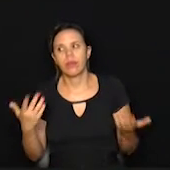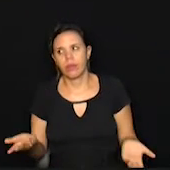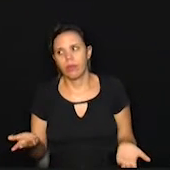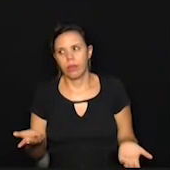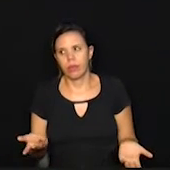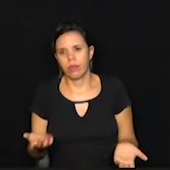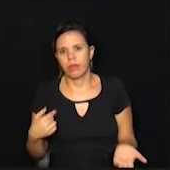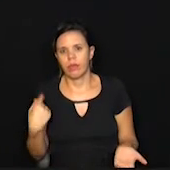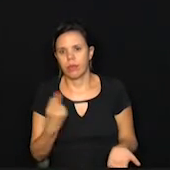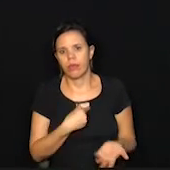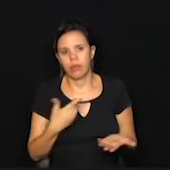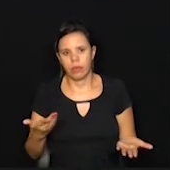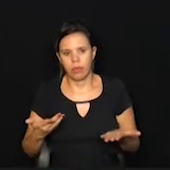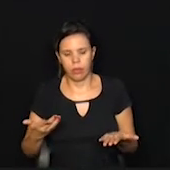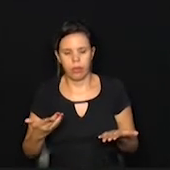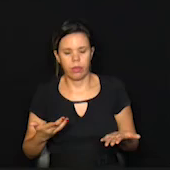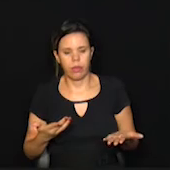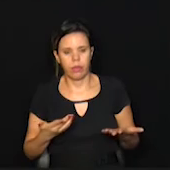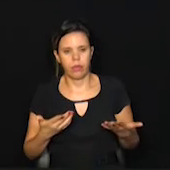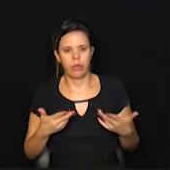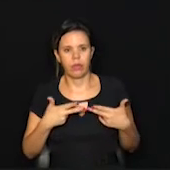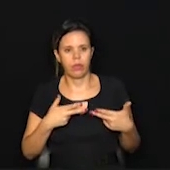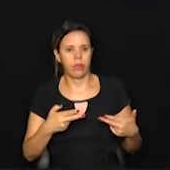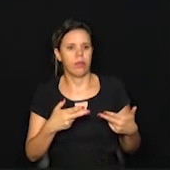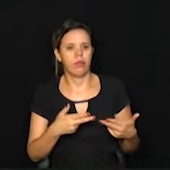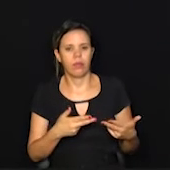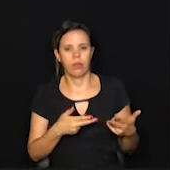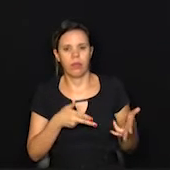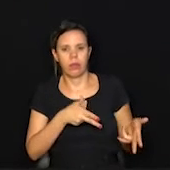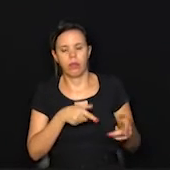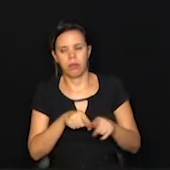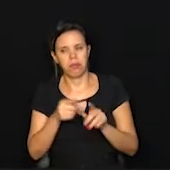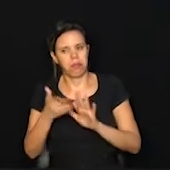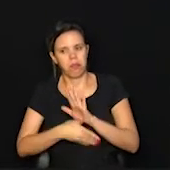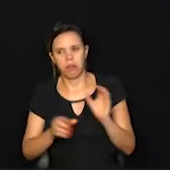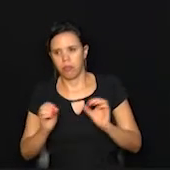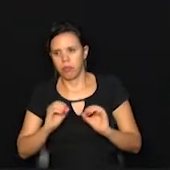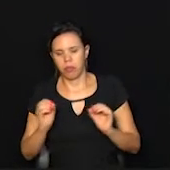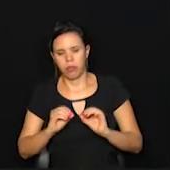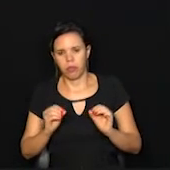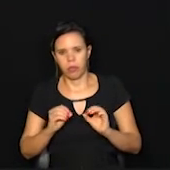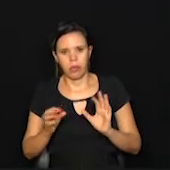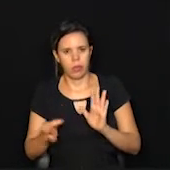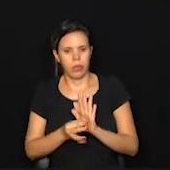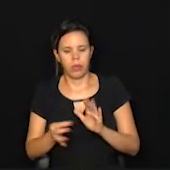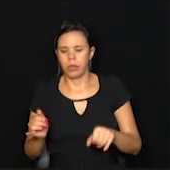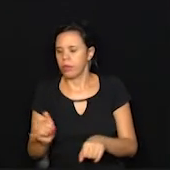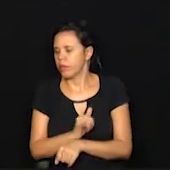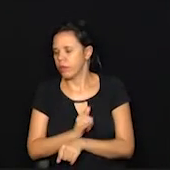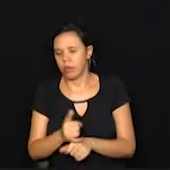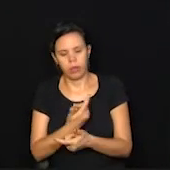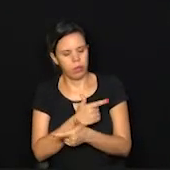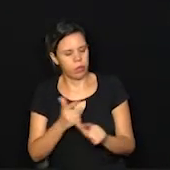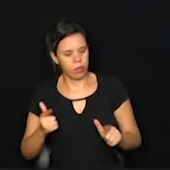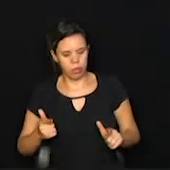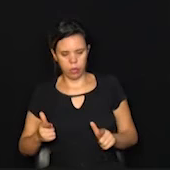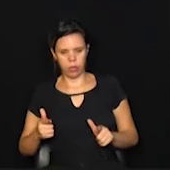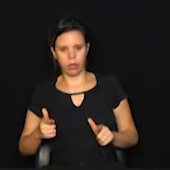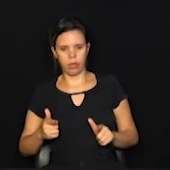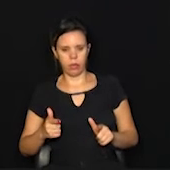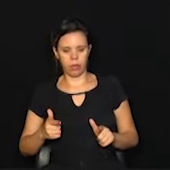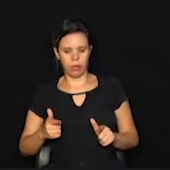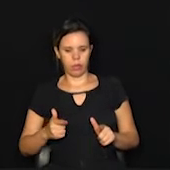nós estamos diante de forças armadas que não demonstram é uma visão estratégica e